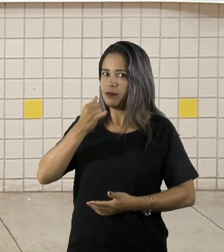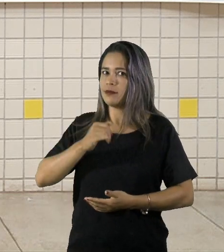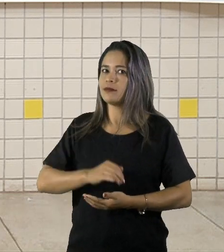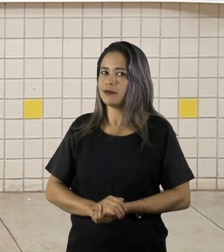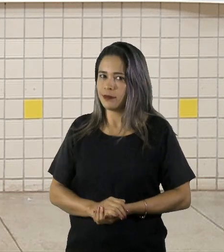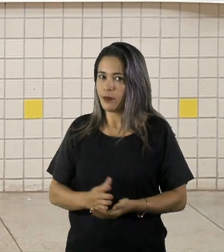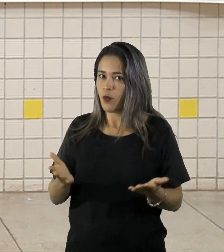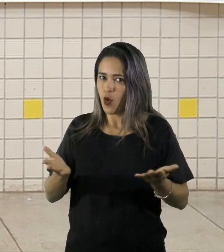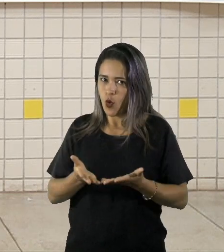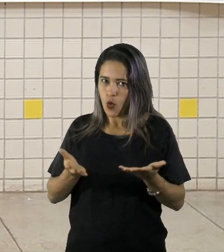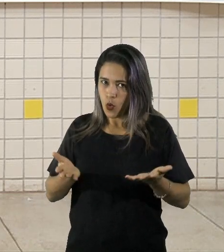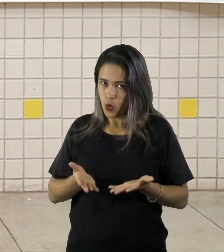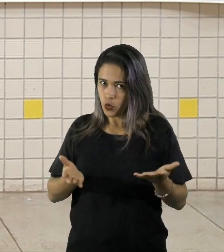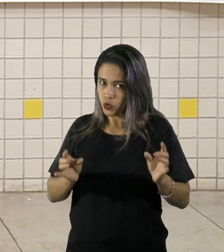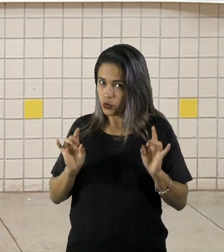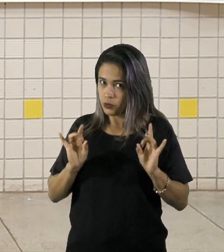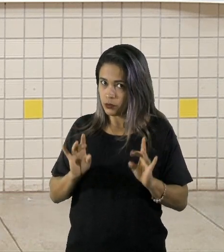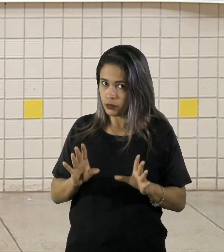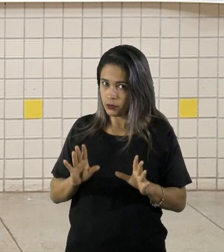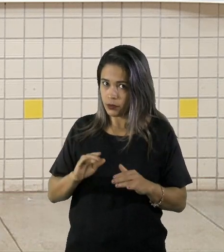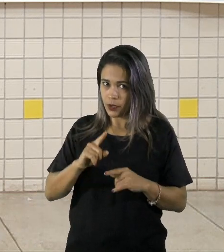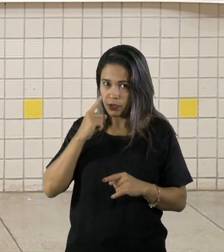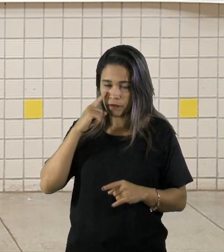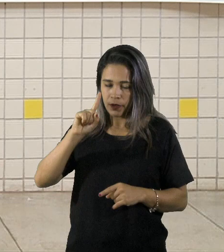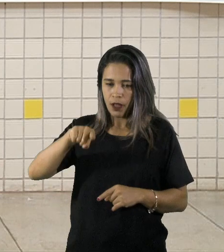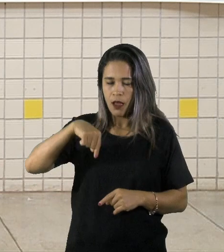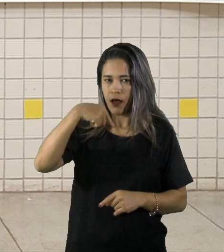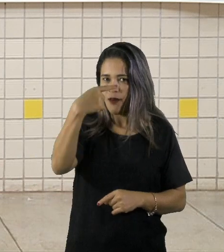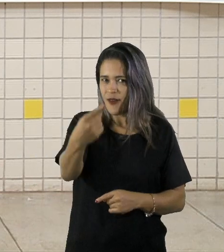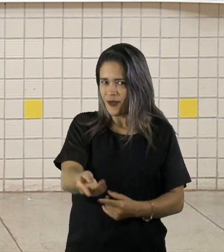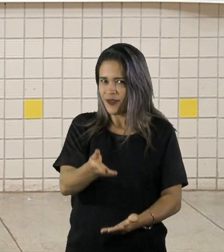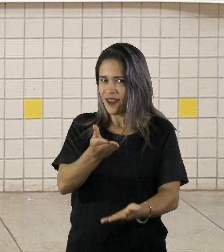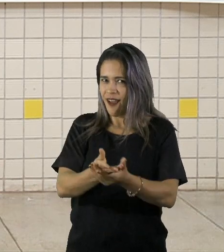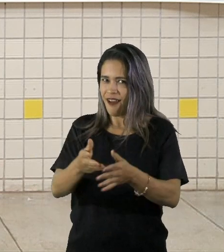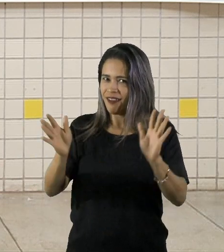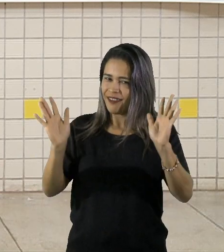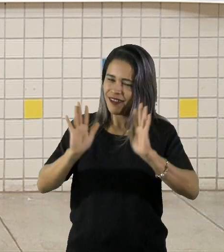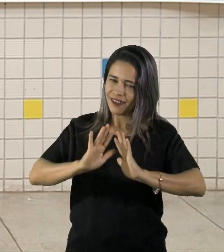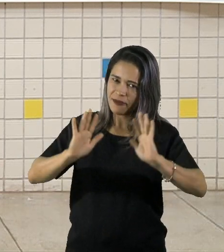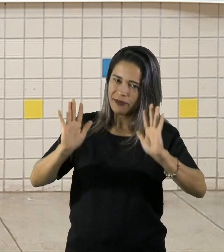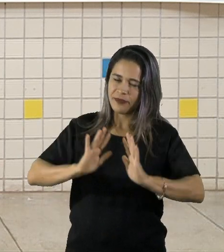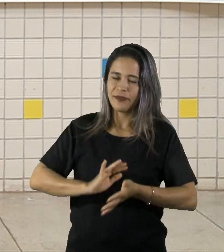Então, por hoje é isso. Vemos vocês na próxima aula e até mais.